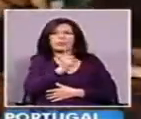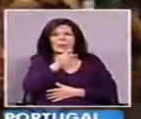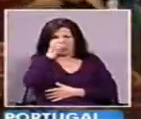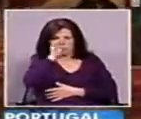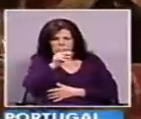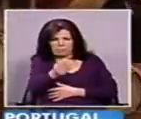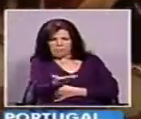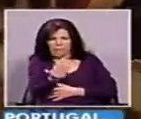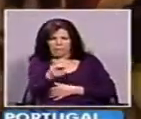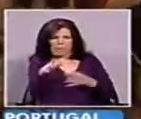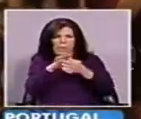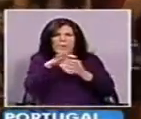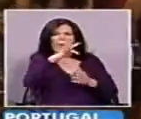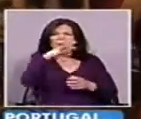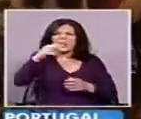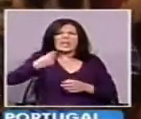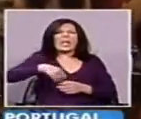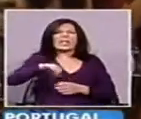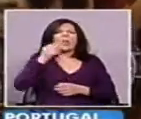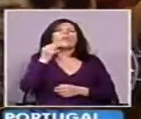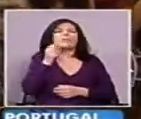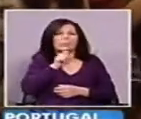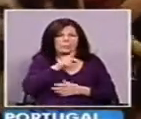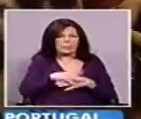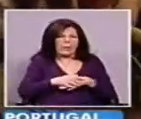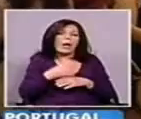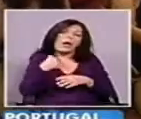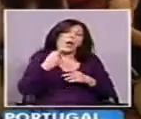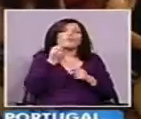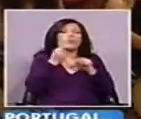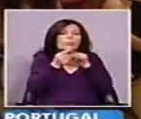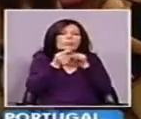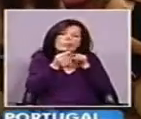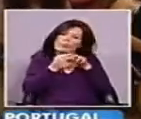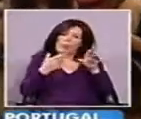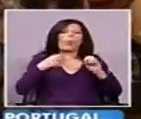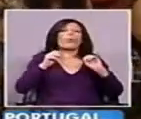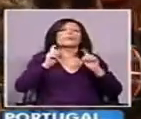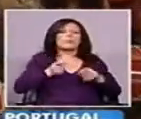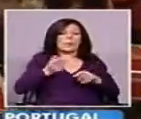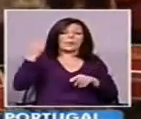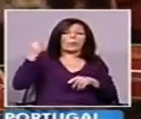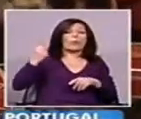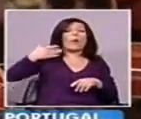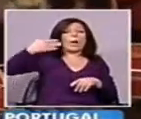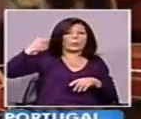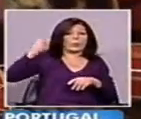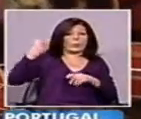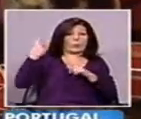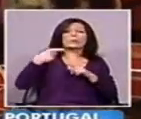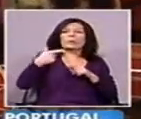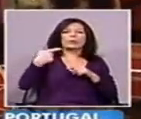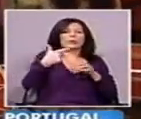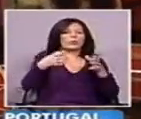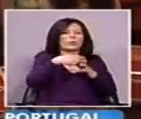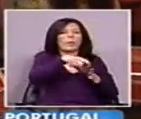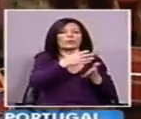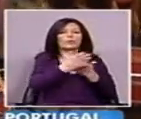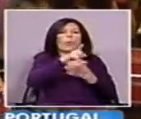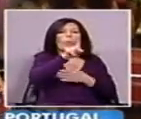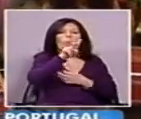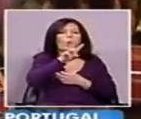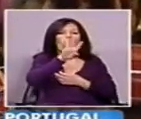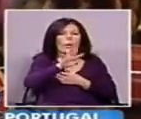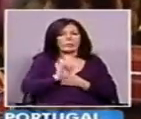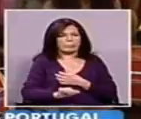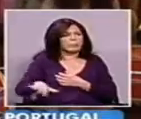que é possível? É um bocadinho por vez. Nós começamos no primeiro ano com as turmas das escolas primárias